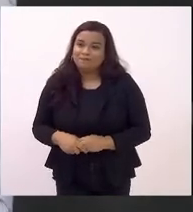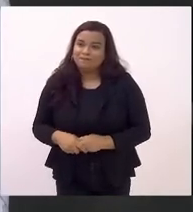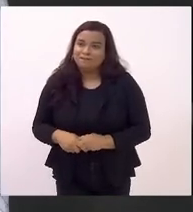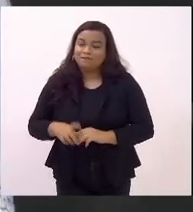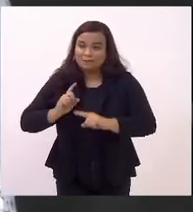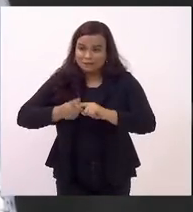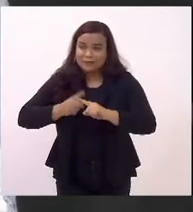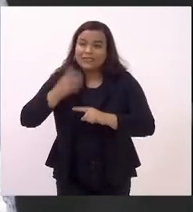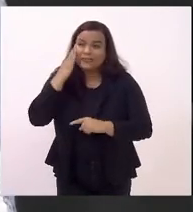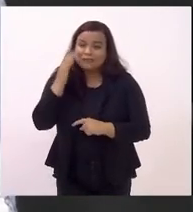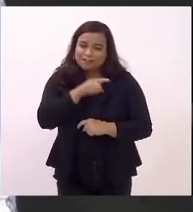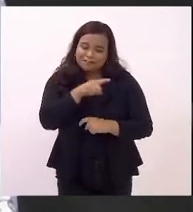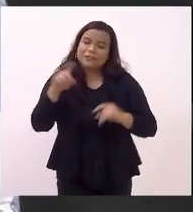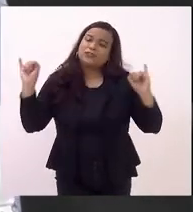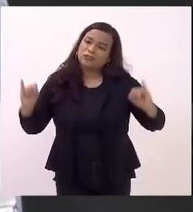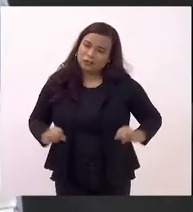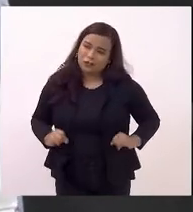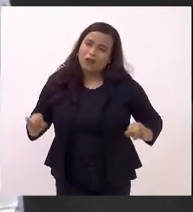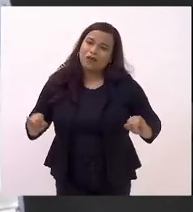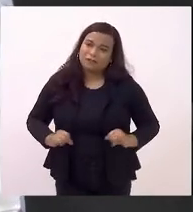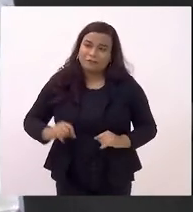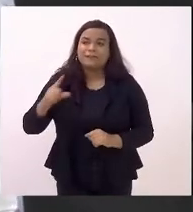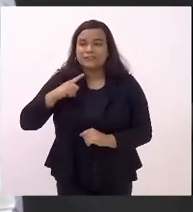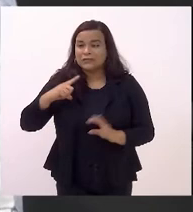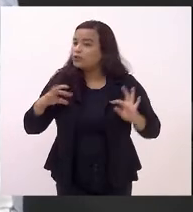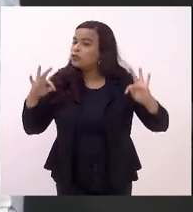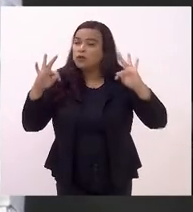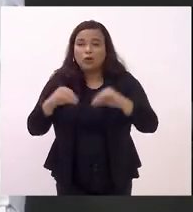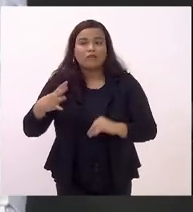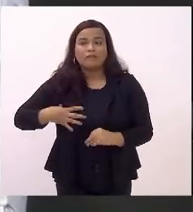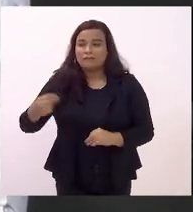Porque eu sei que eles sofreram muito. Todos.